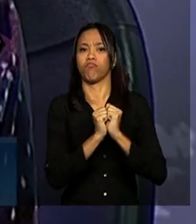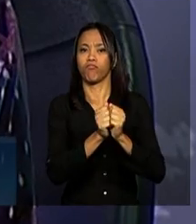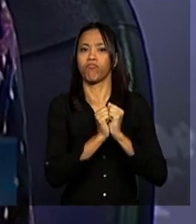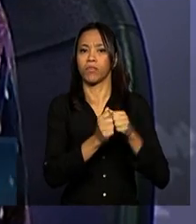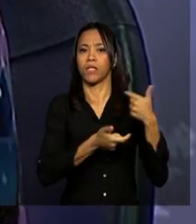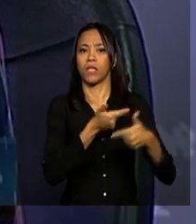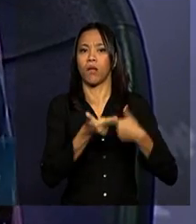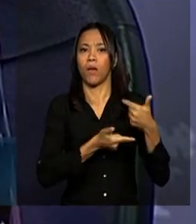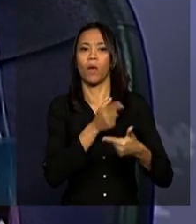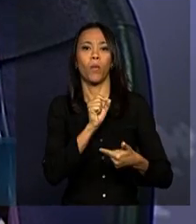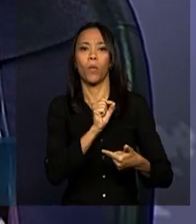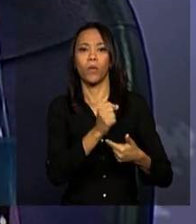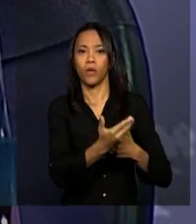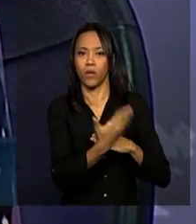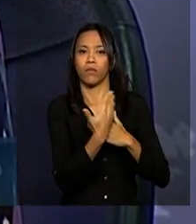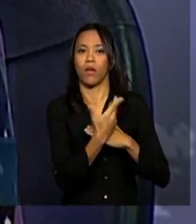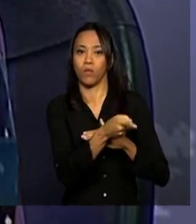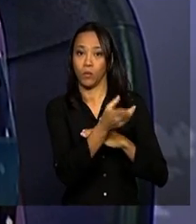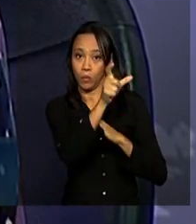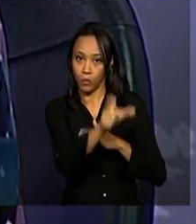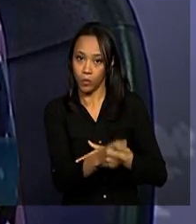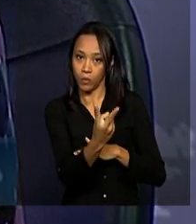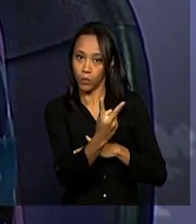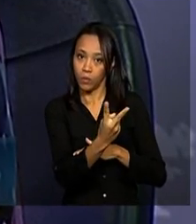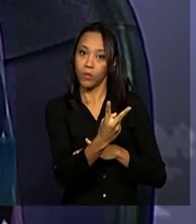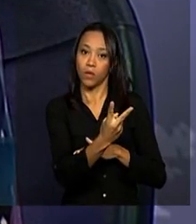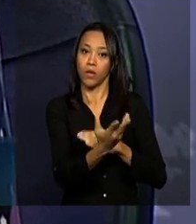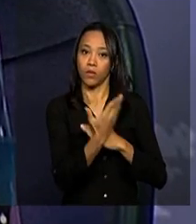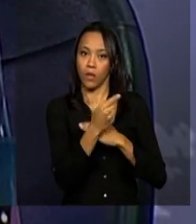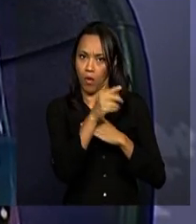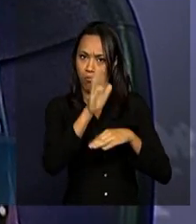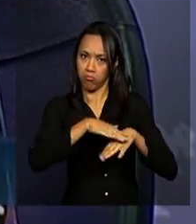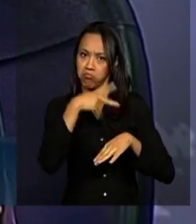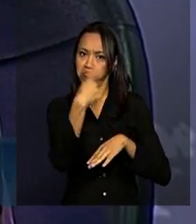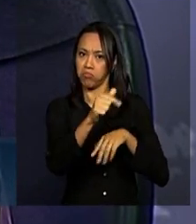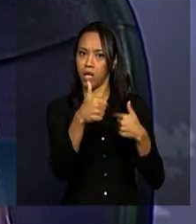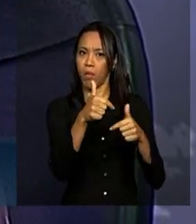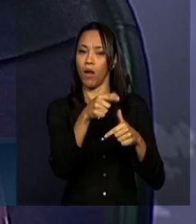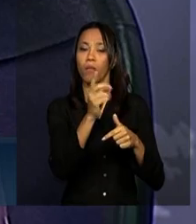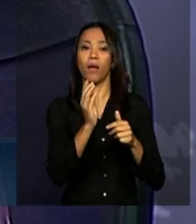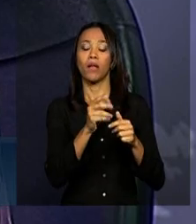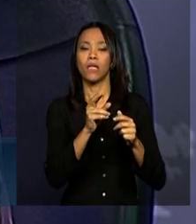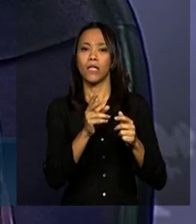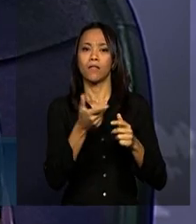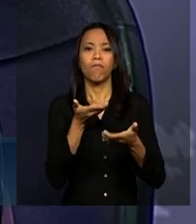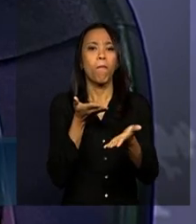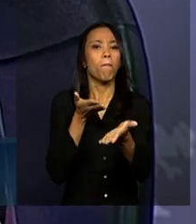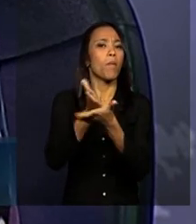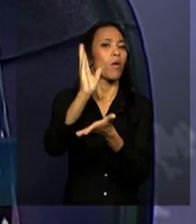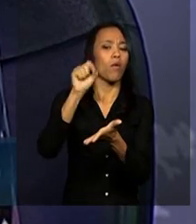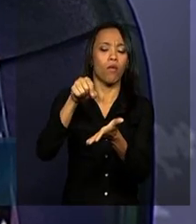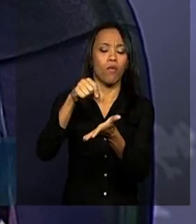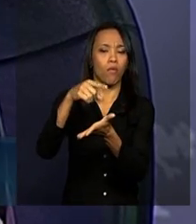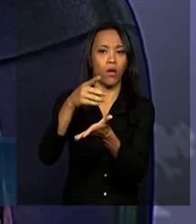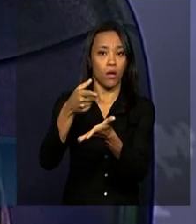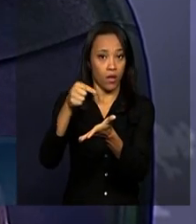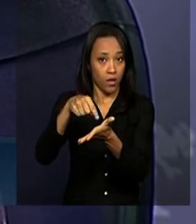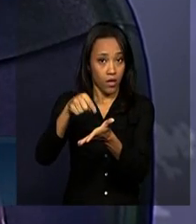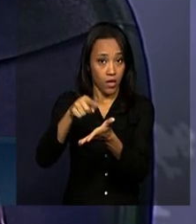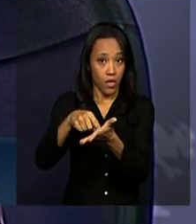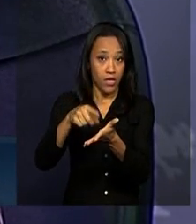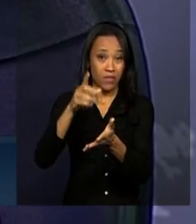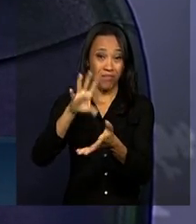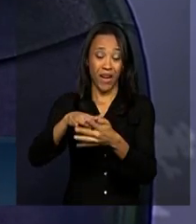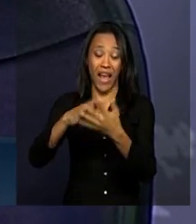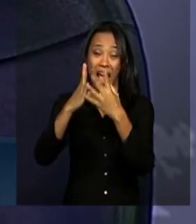a aprovação, o trabalho que elas fizeram para aprovação da tipificação do